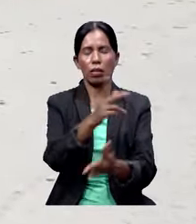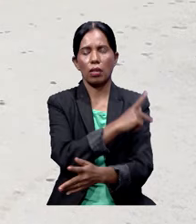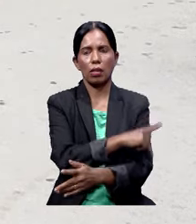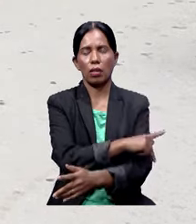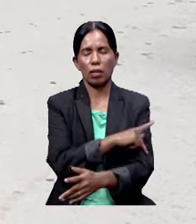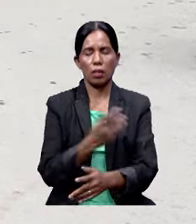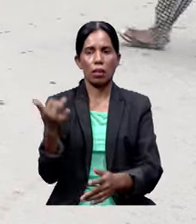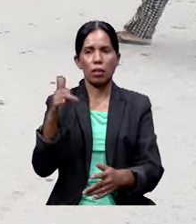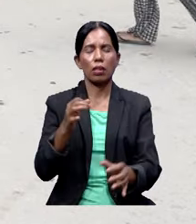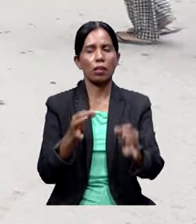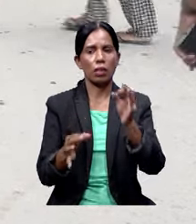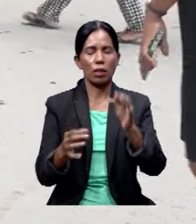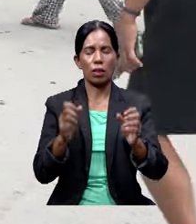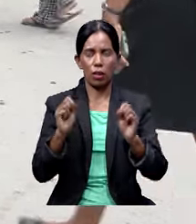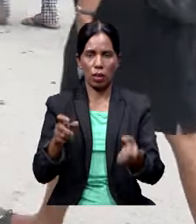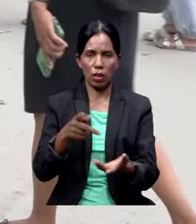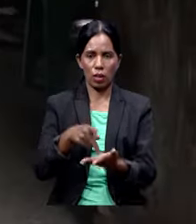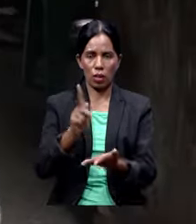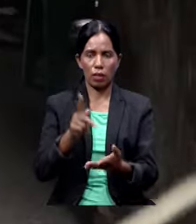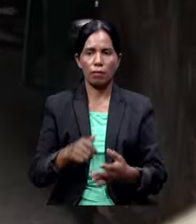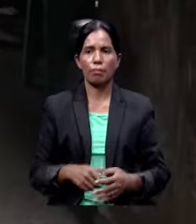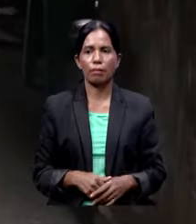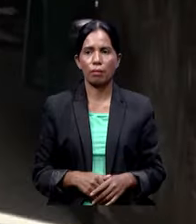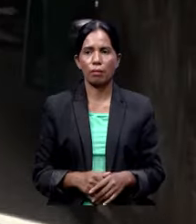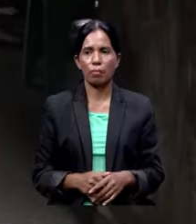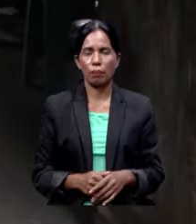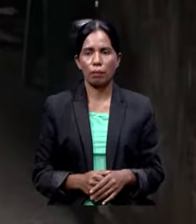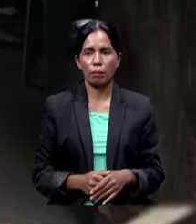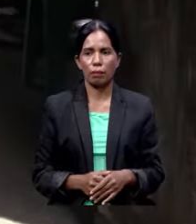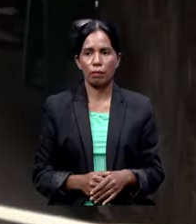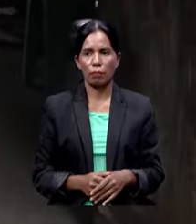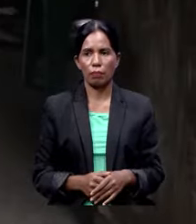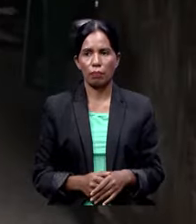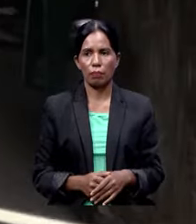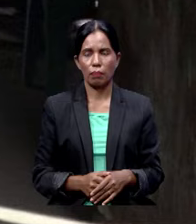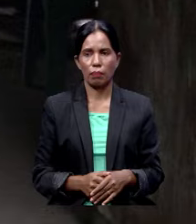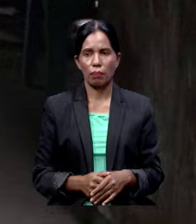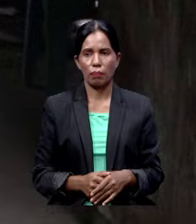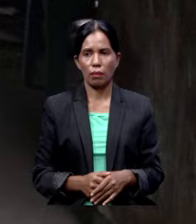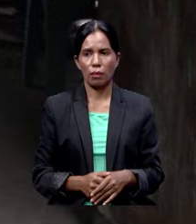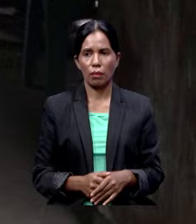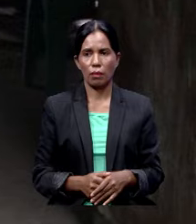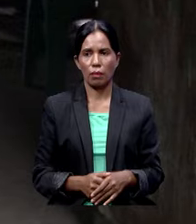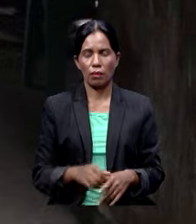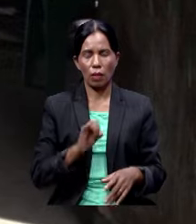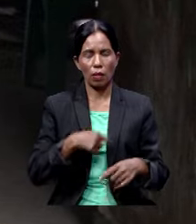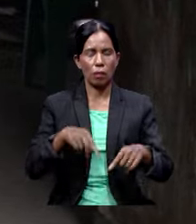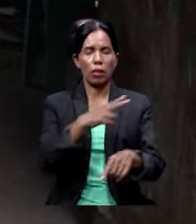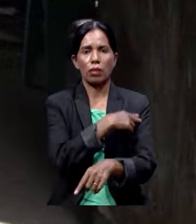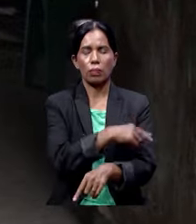privado sira, mas que tem que selo. Pa bem, madre. Pa consulta na ba? Ah, consulta na